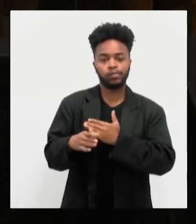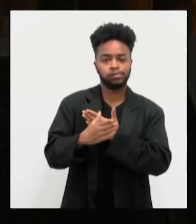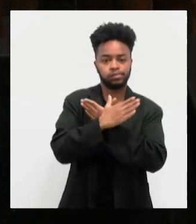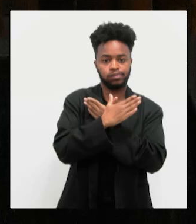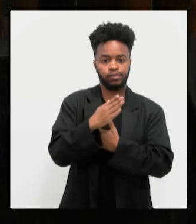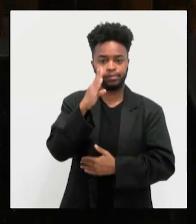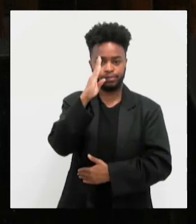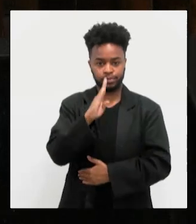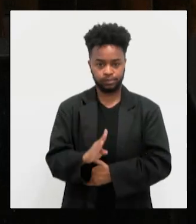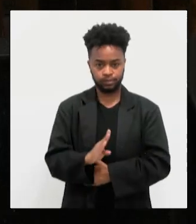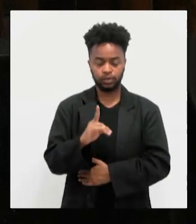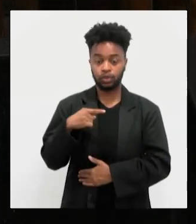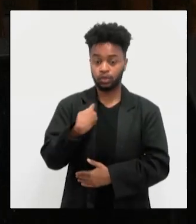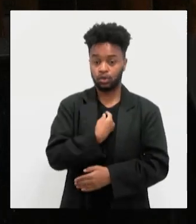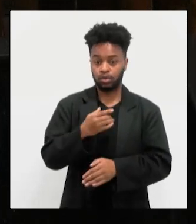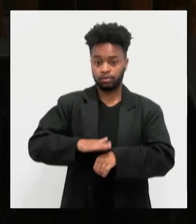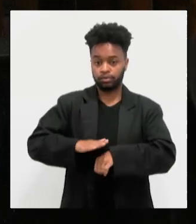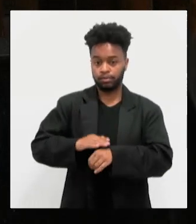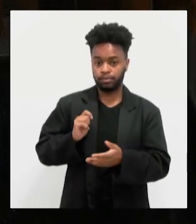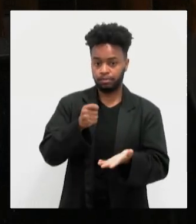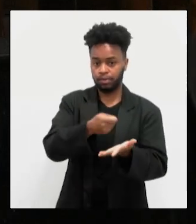Nós pagamos para ela vir para cá,